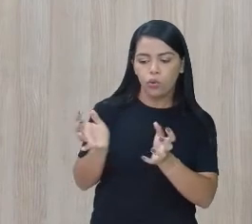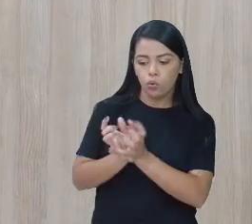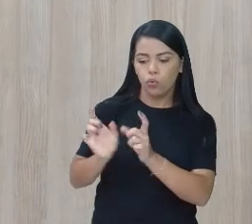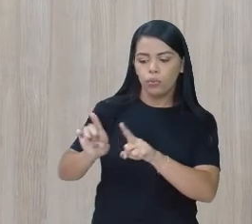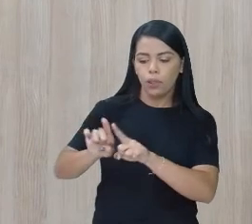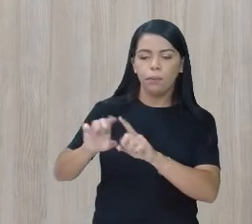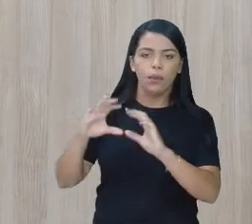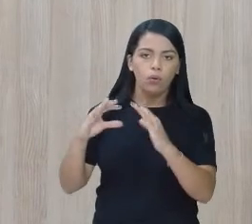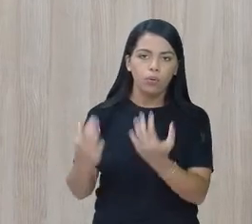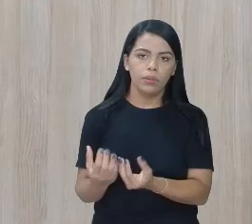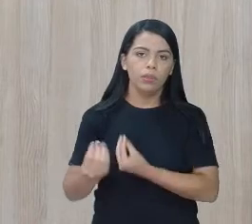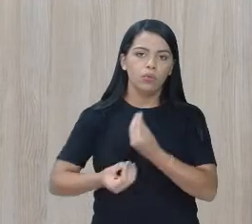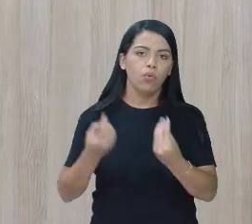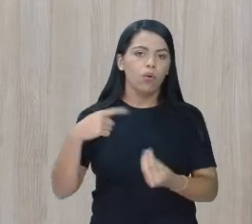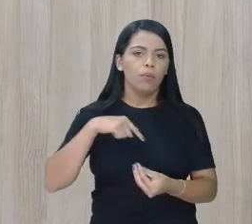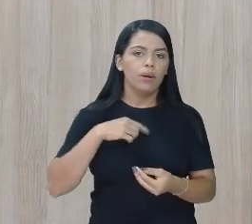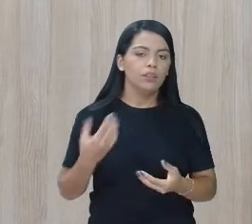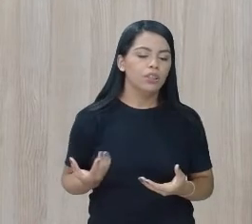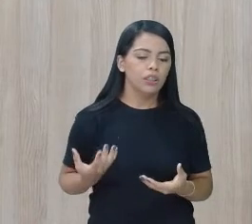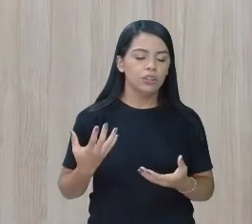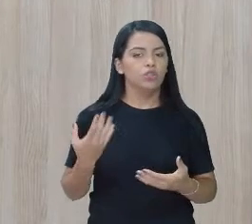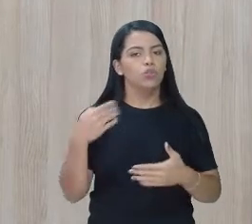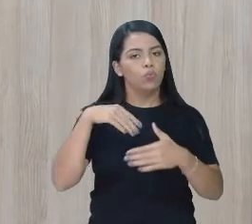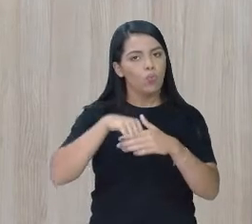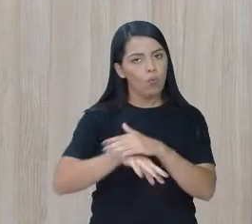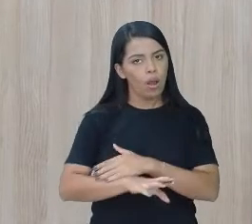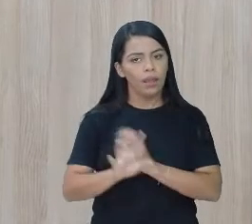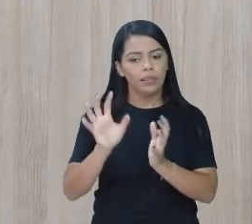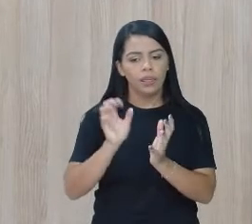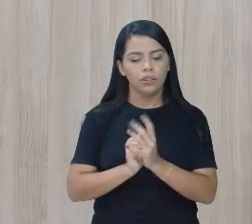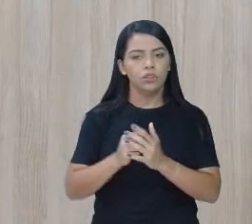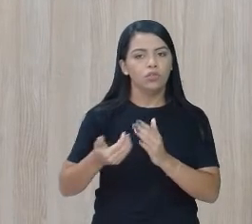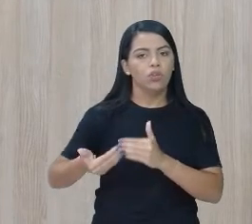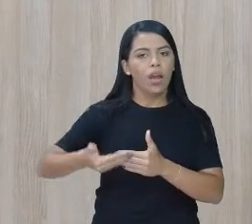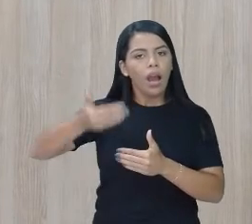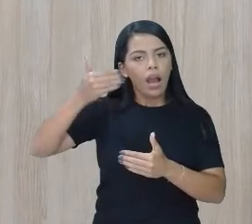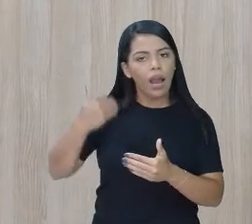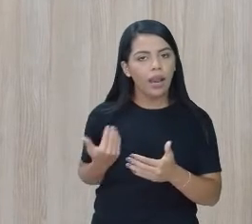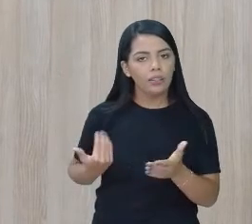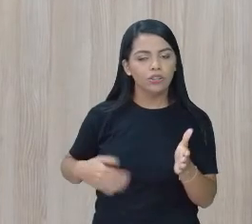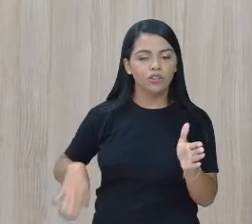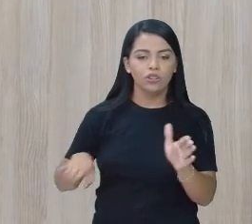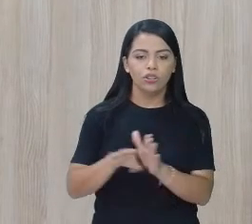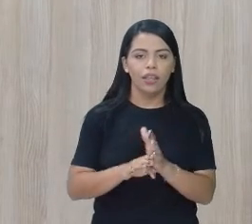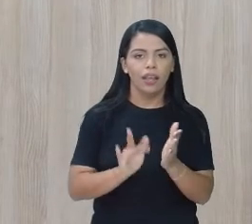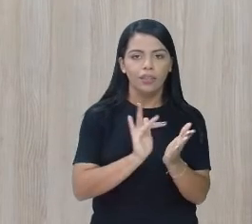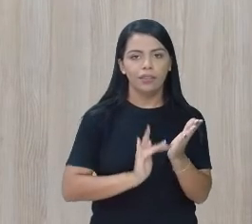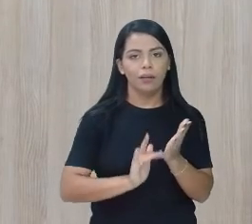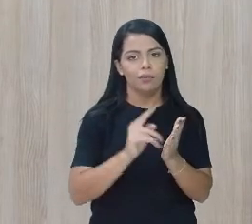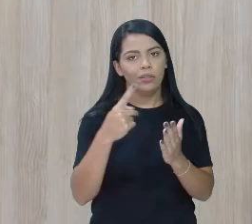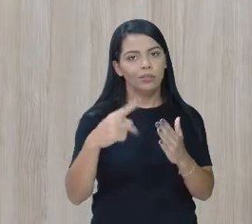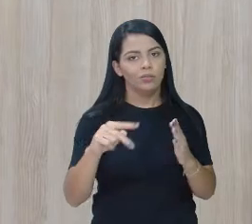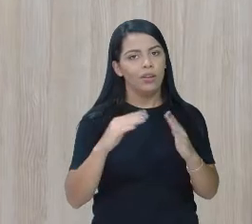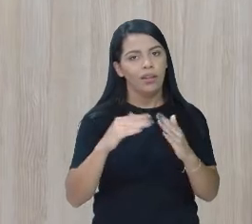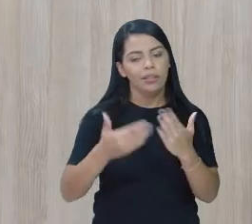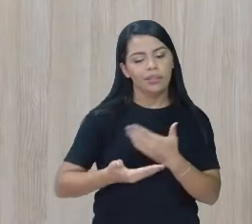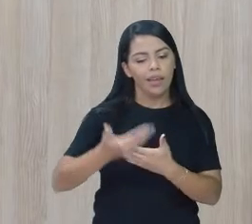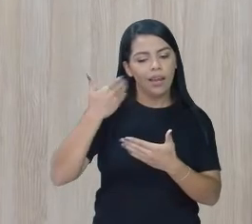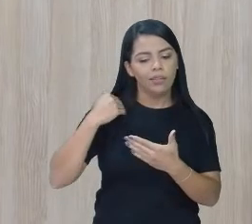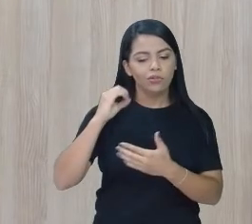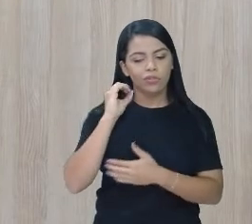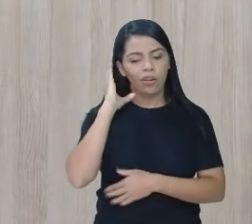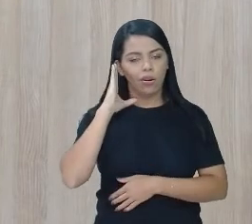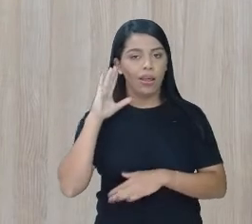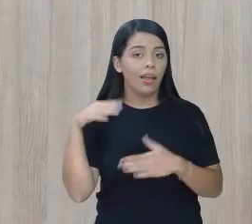guarda registro? Sempre guardou na história da humanidade, antes dos tablets chegarem na casa de vocês, antes dos celulares,